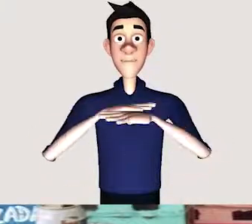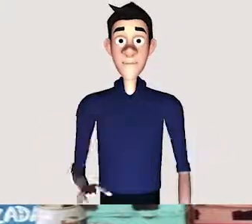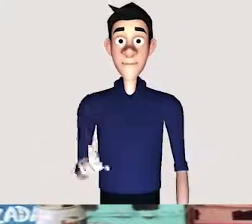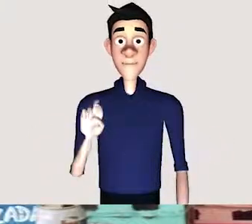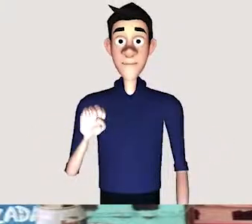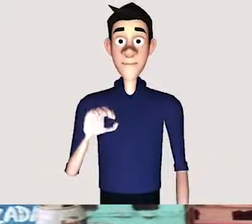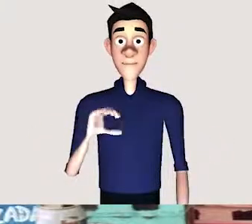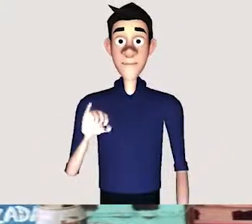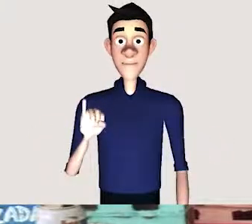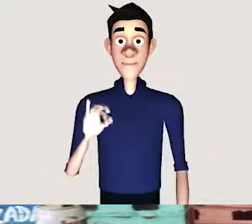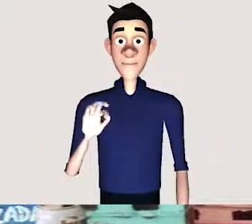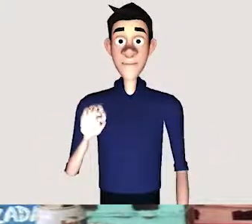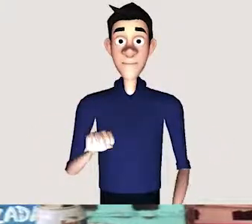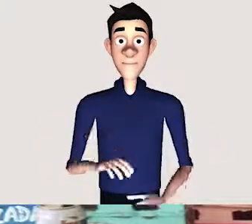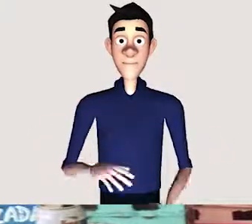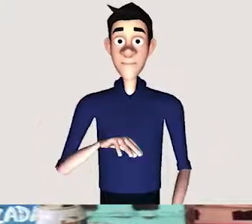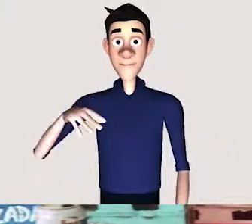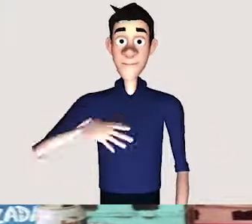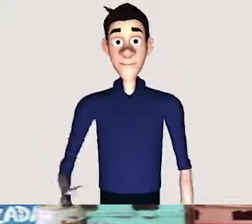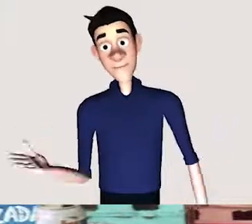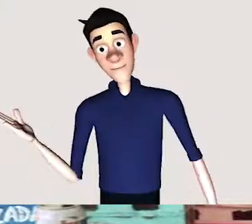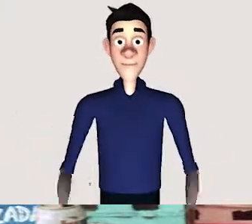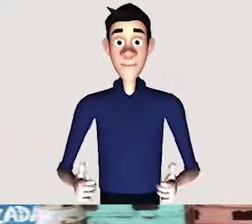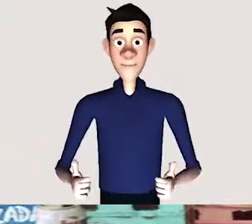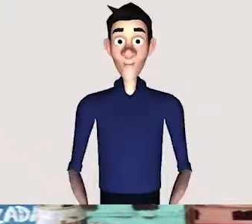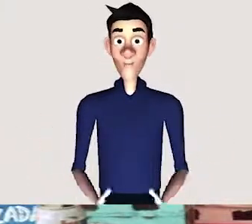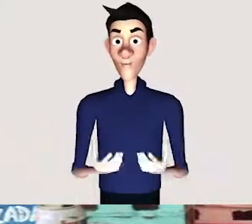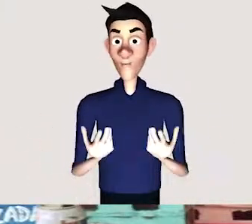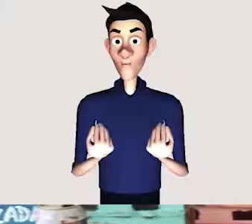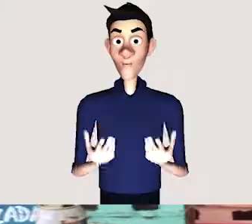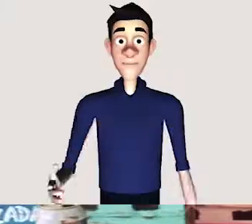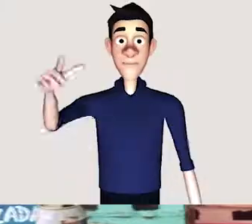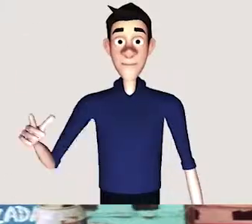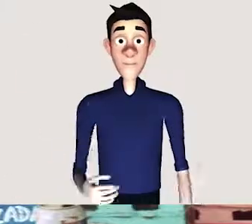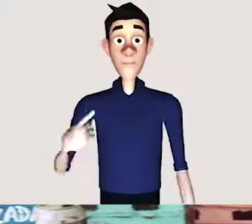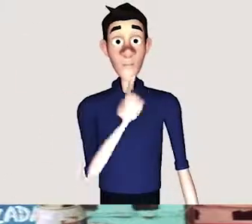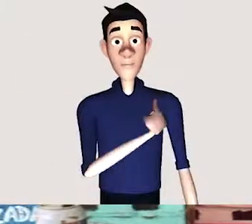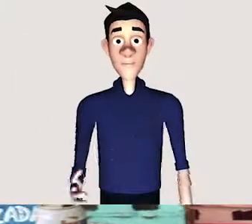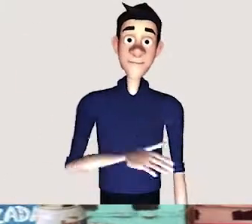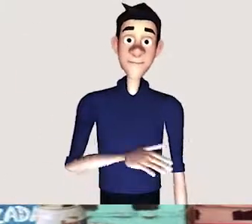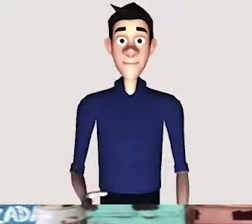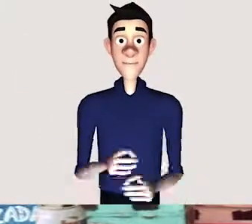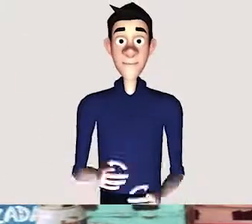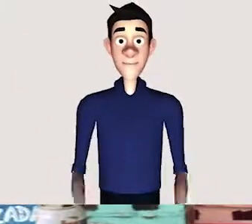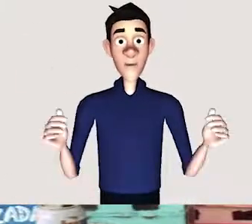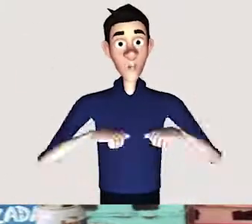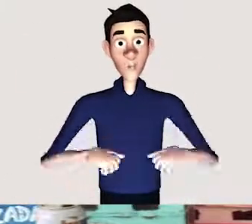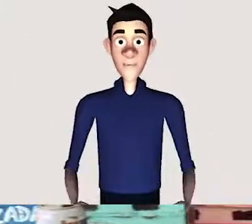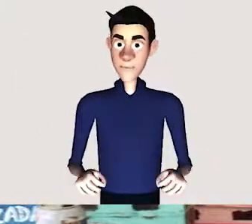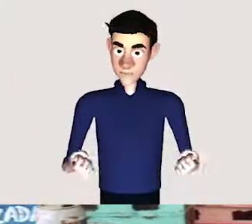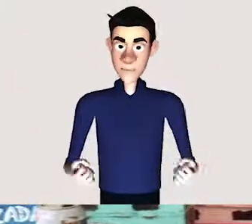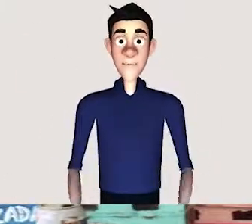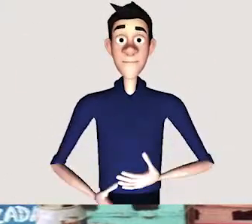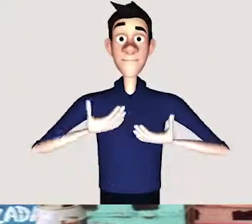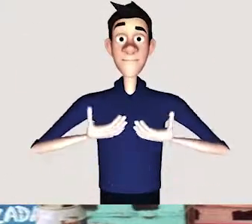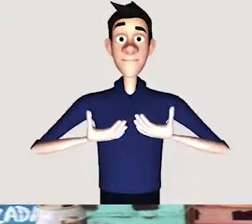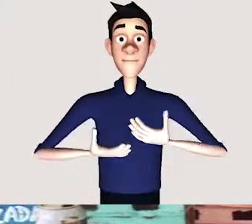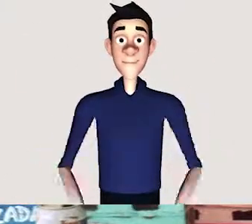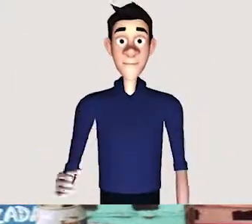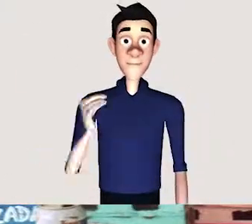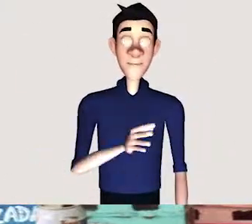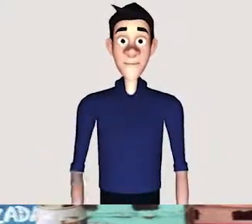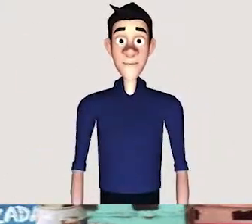e de produção de novas memórias. Mais uma vez aí, são afetos criativos, com uma